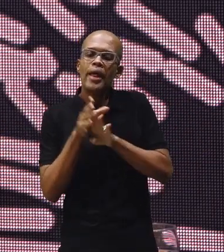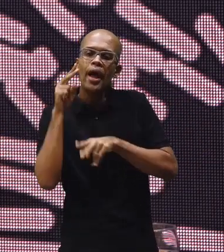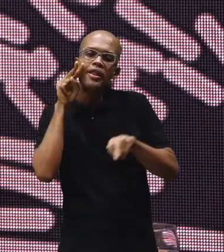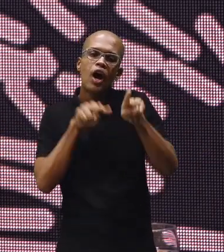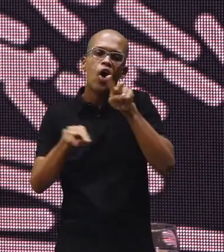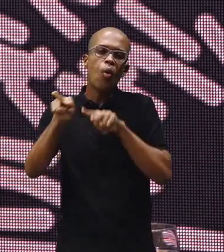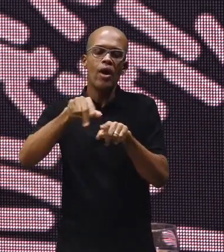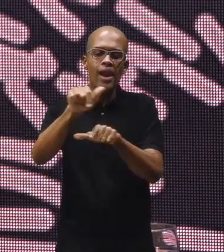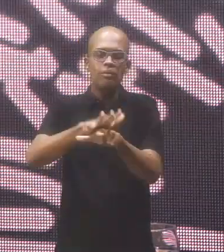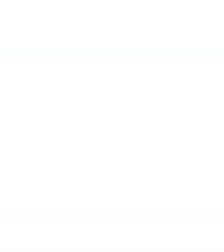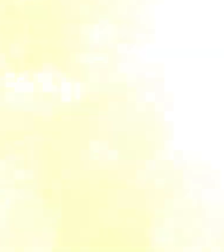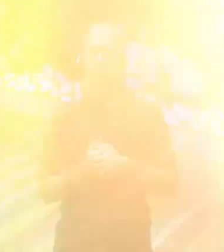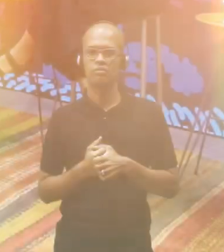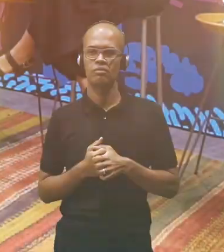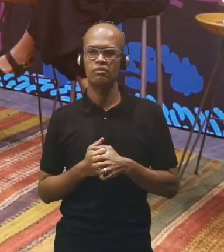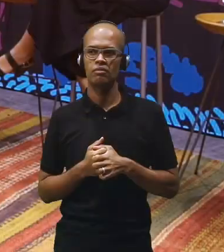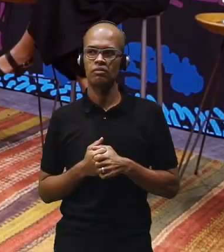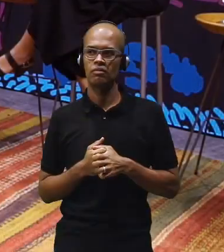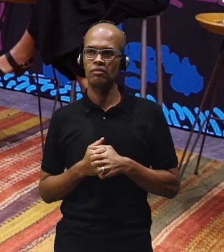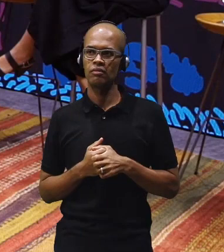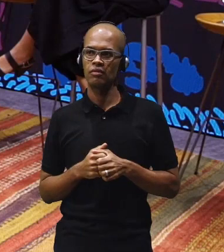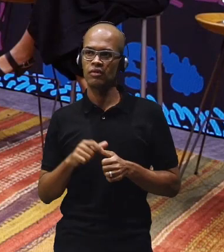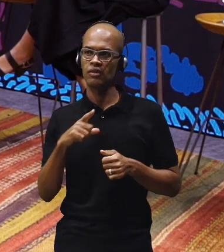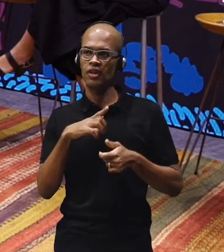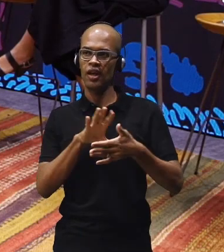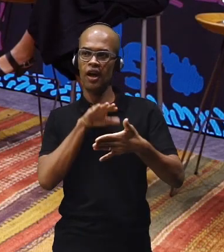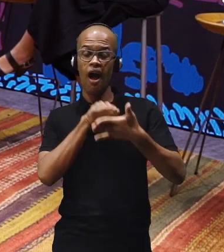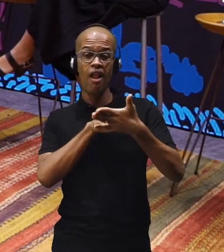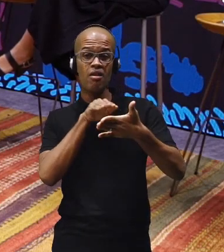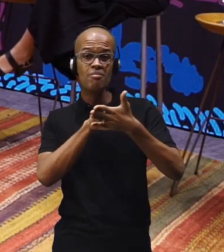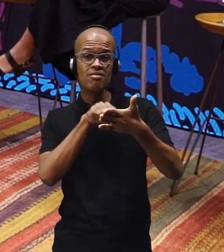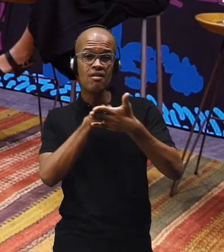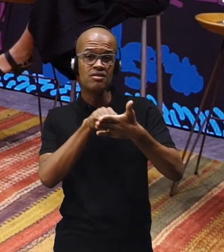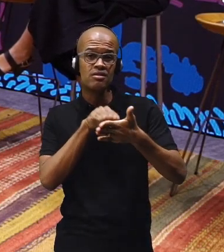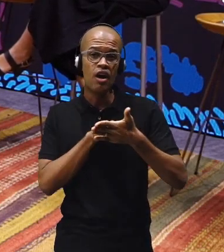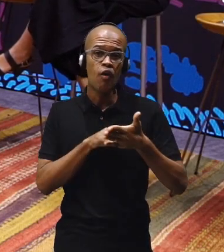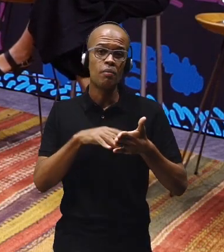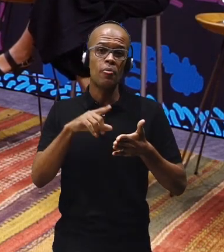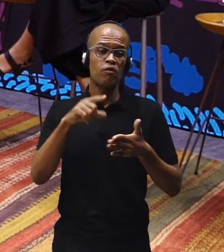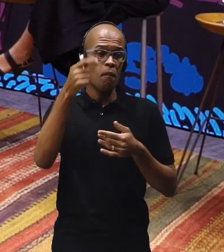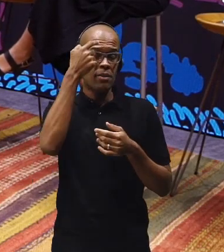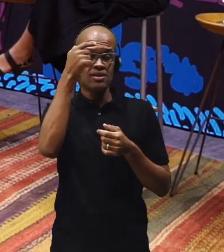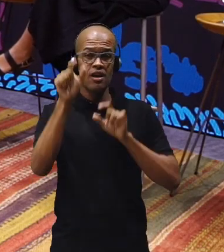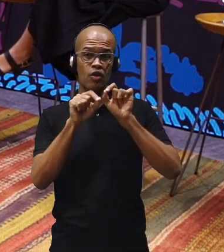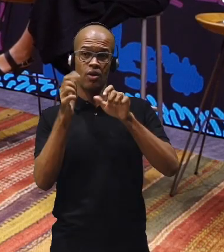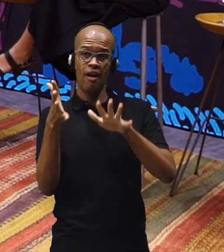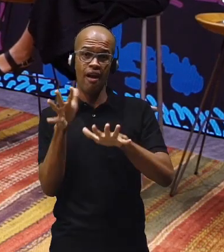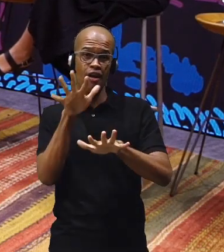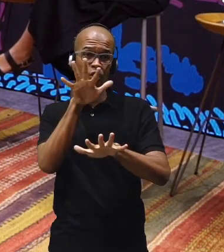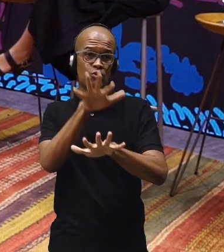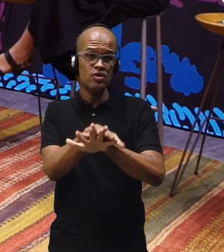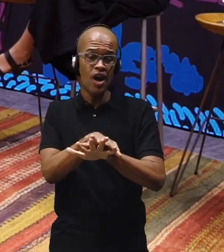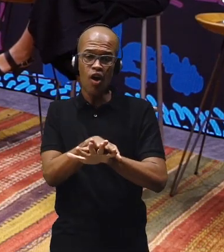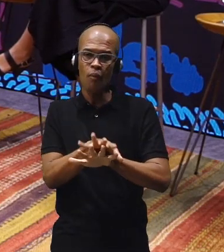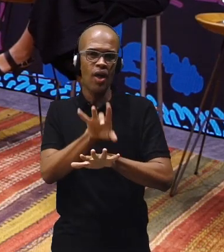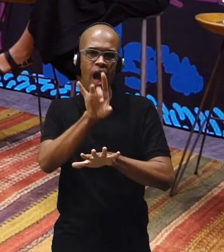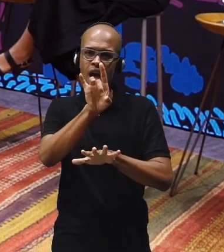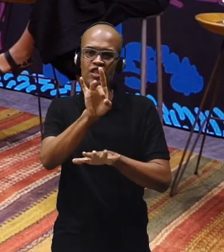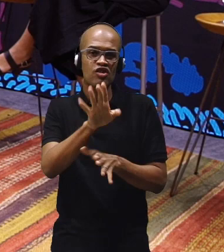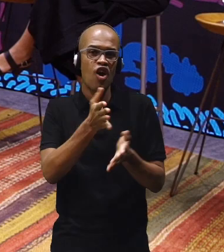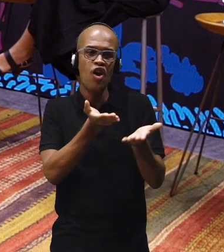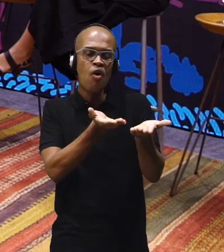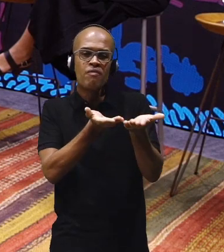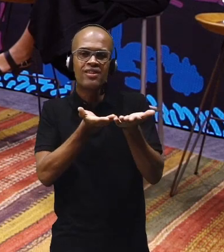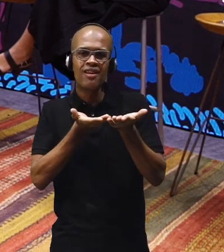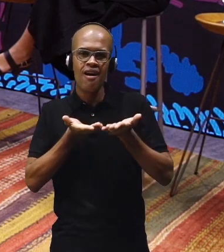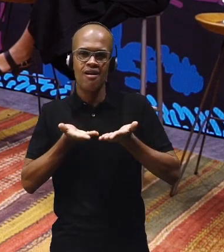campo, numa coleta de dados. A limitação de achar que inclusão é simplesmente convidar